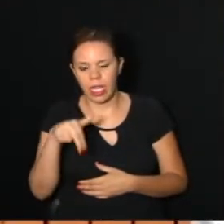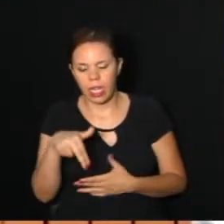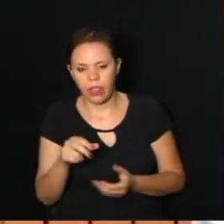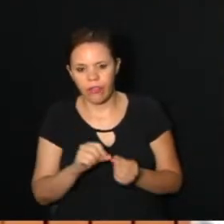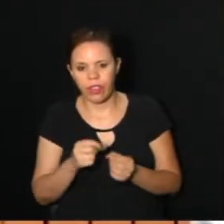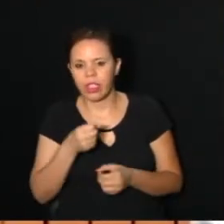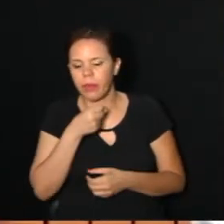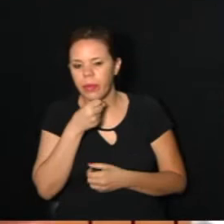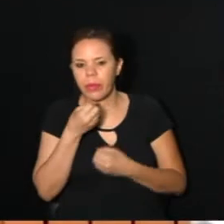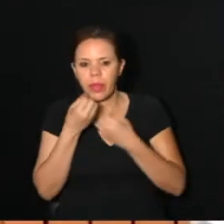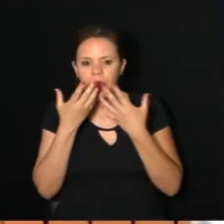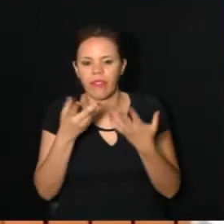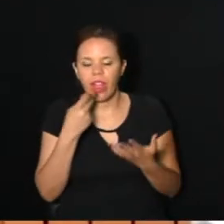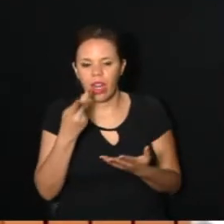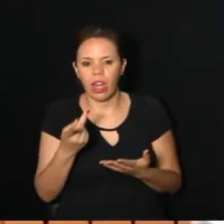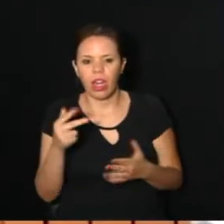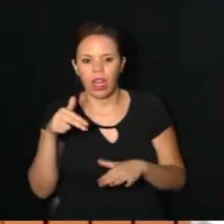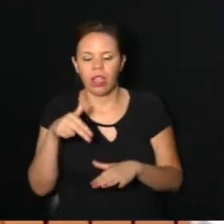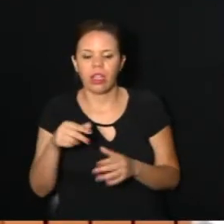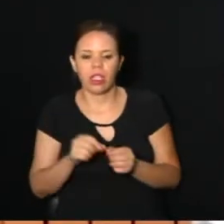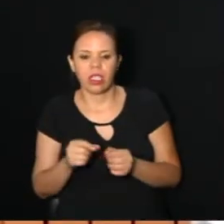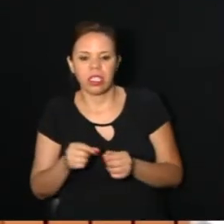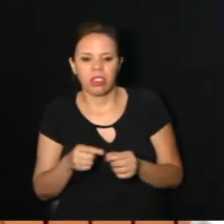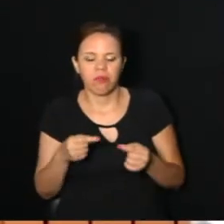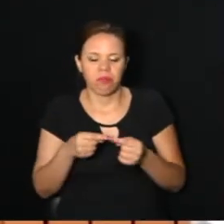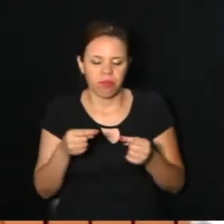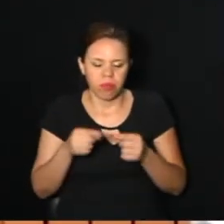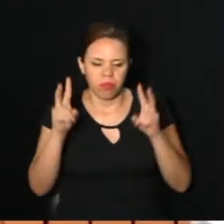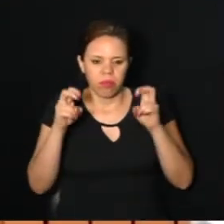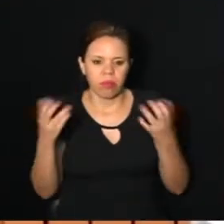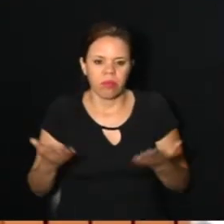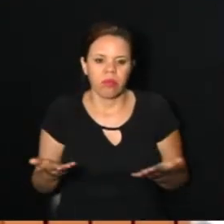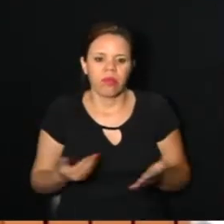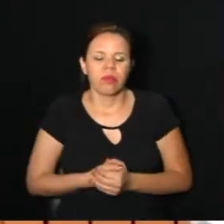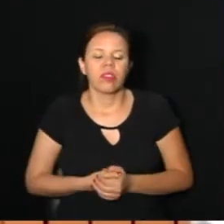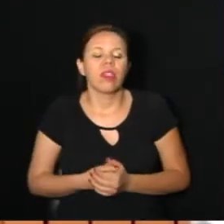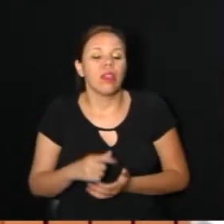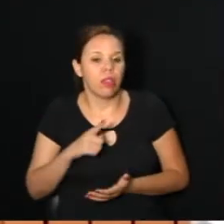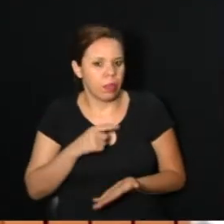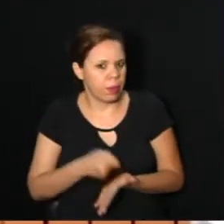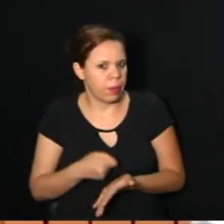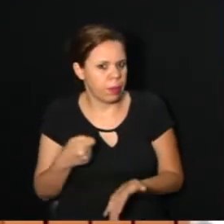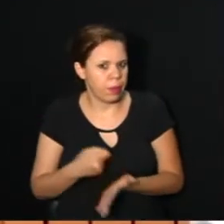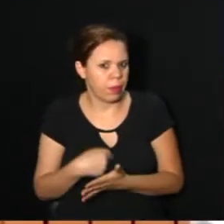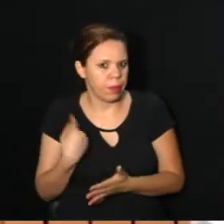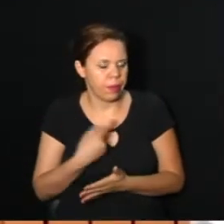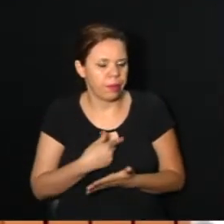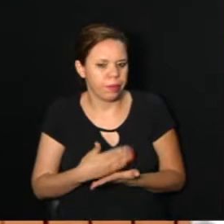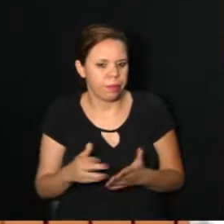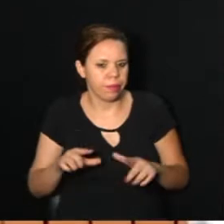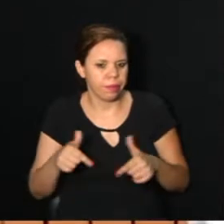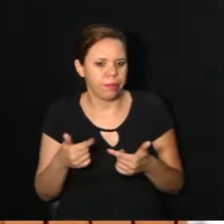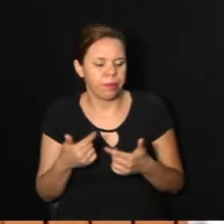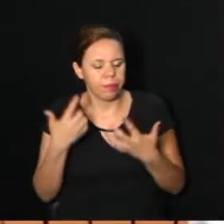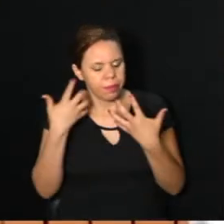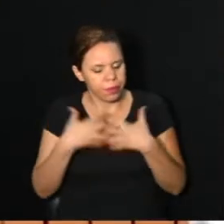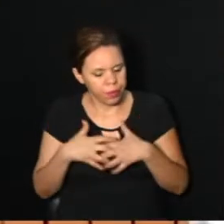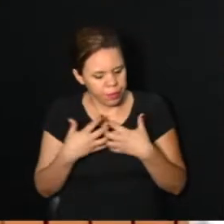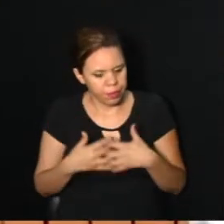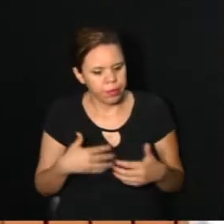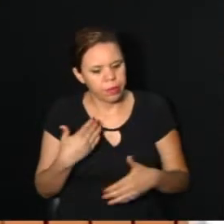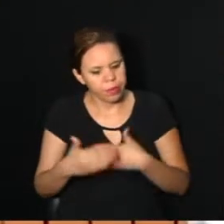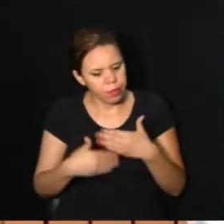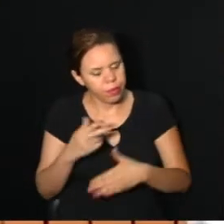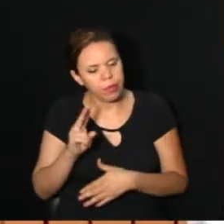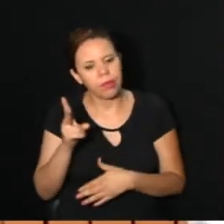fizeram abordagens, colocações totalmente pertinentes ao tema de hoje e que exige que nós iniciemos realmente um processo de reflexão para tentar